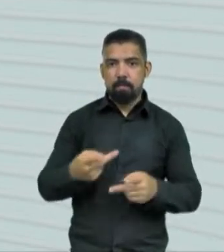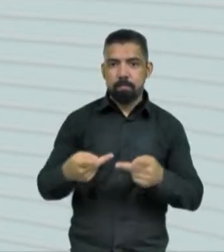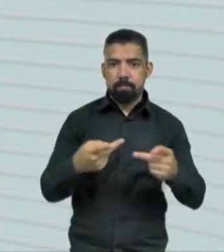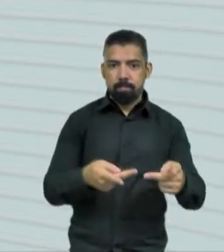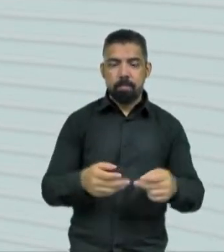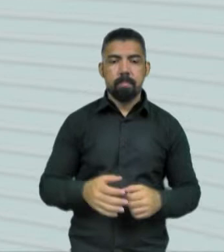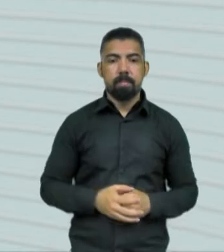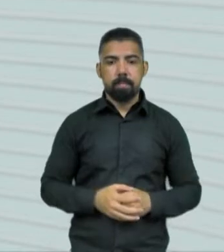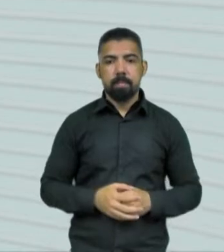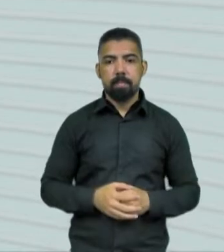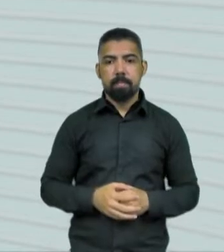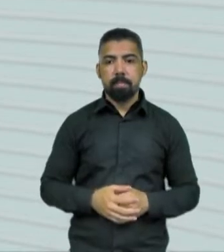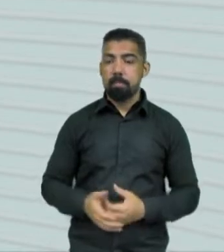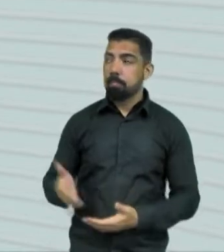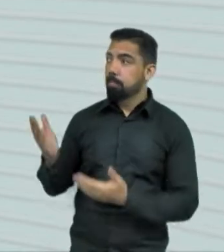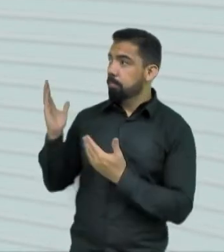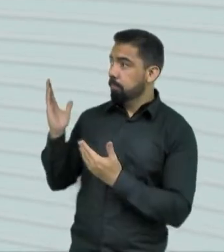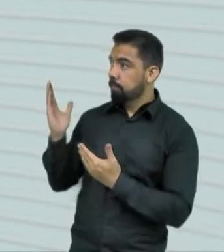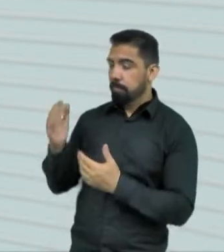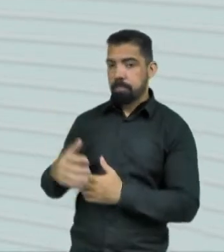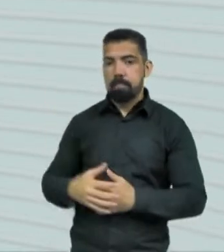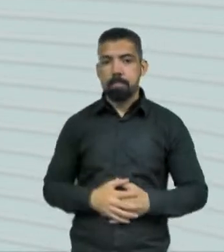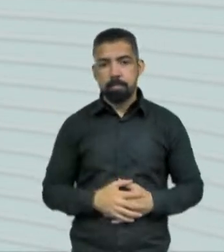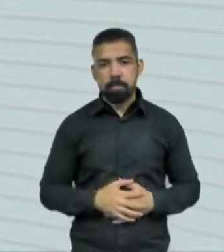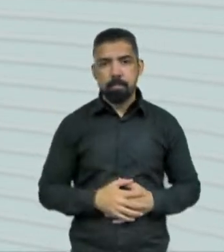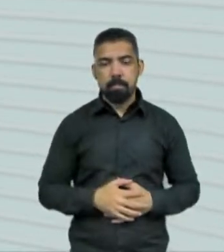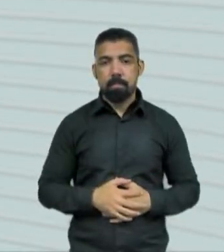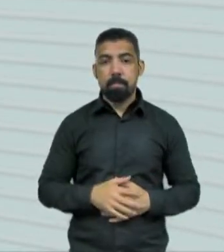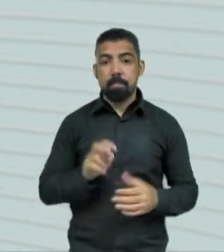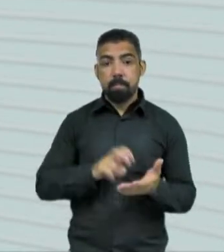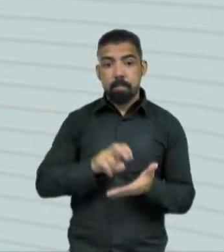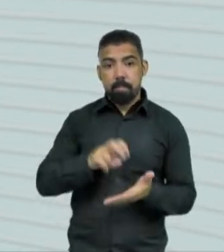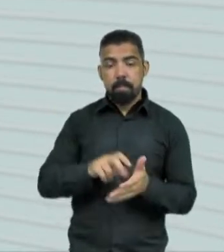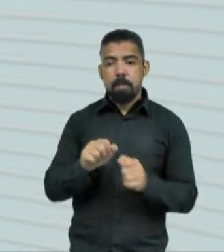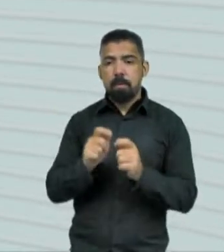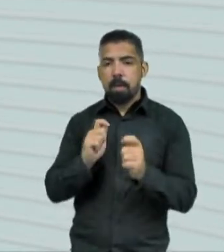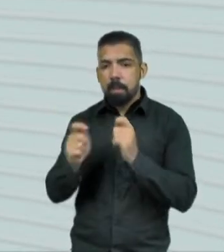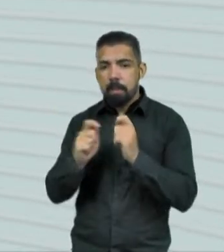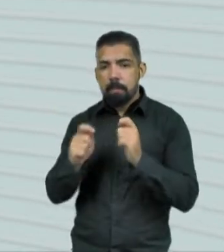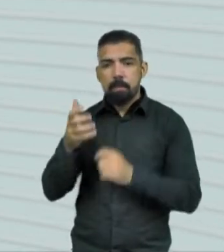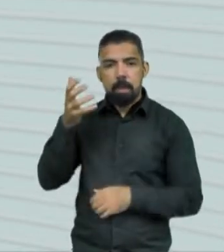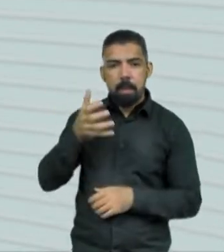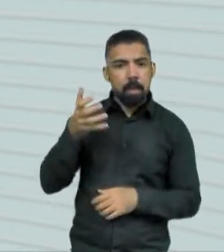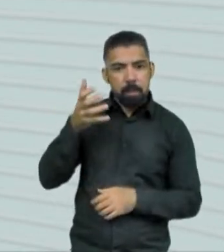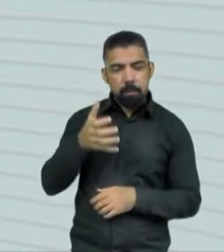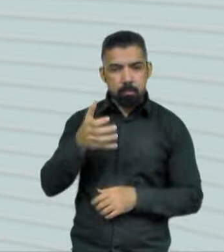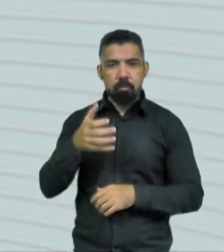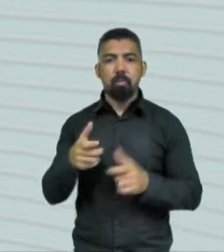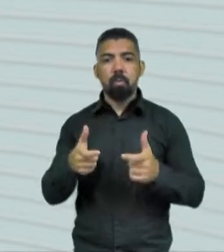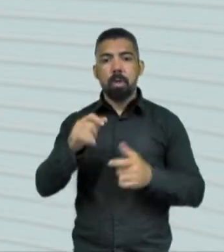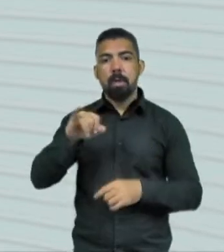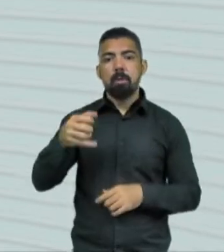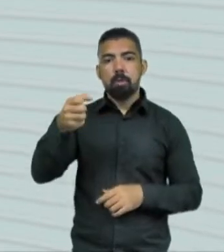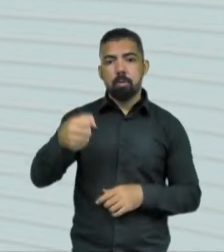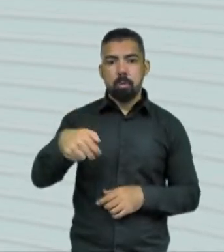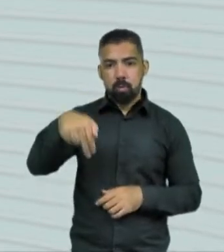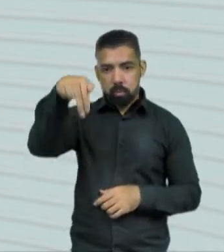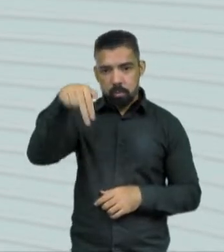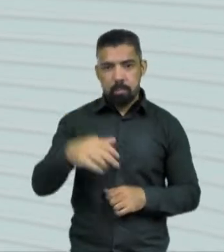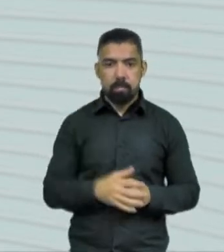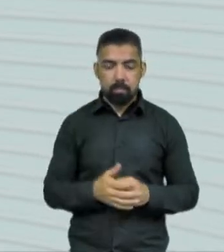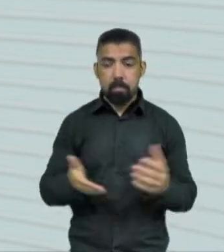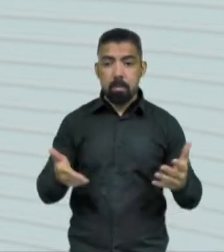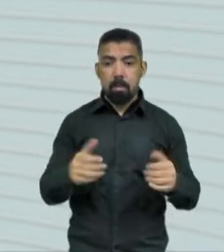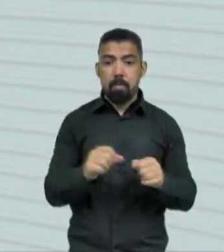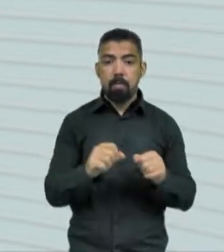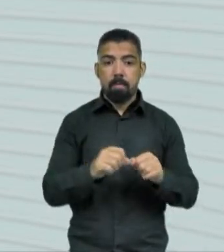O candidato Elmano de Freitas, do PT, concedeu no início da manhã entrevista para a rádio em Juazeiro do Norte. Agora faz adesivaço